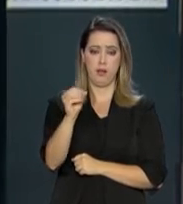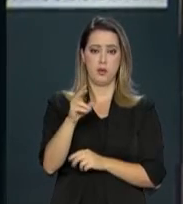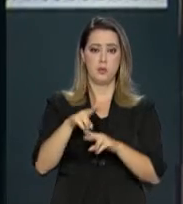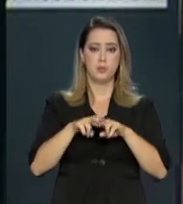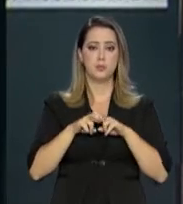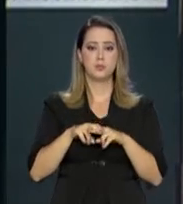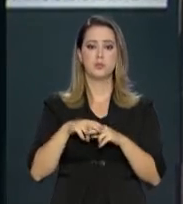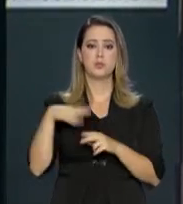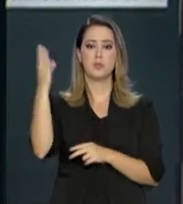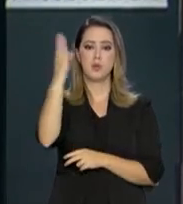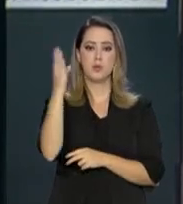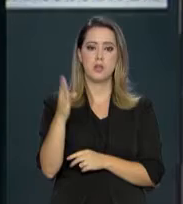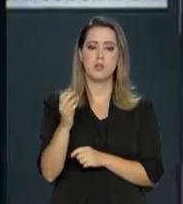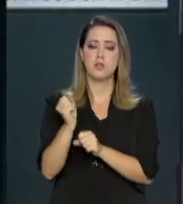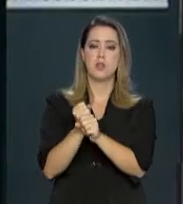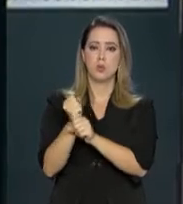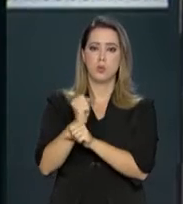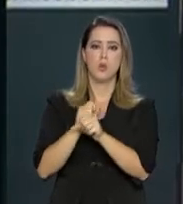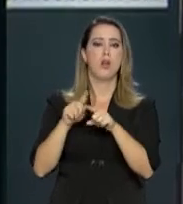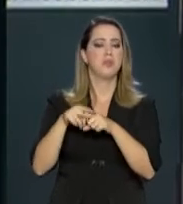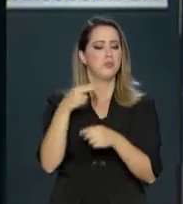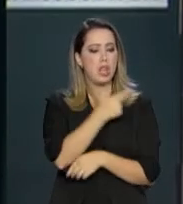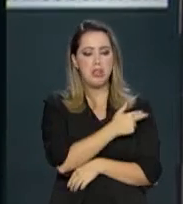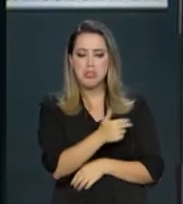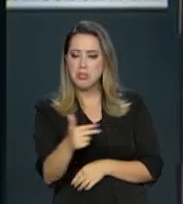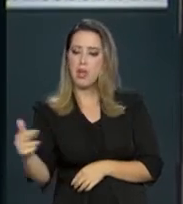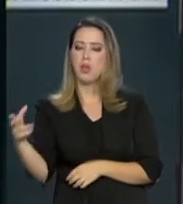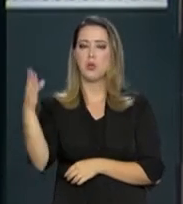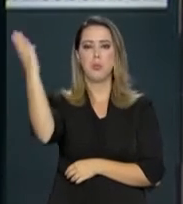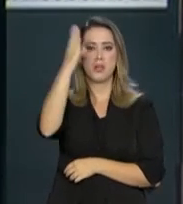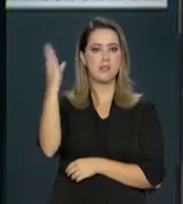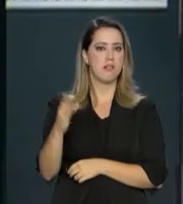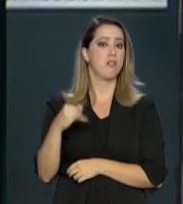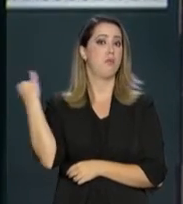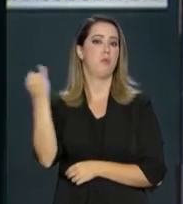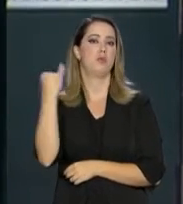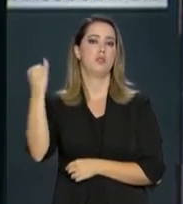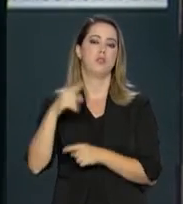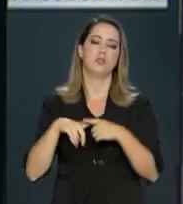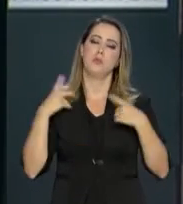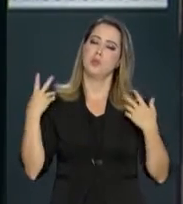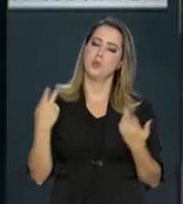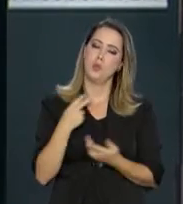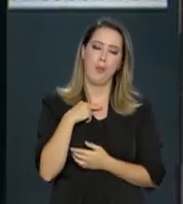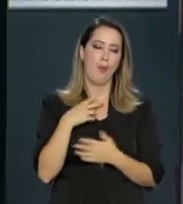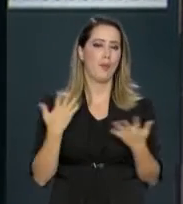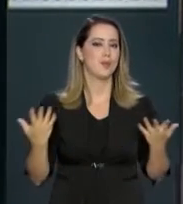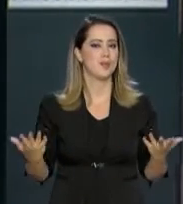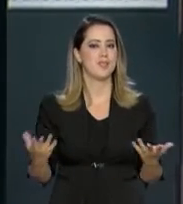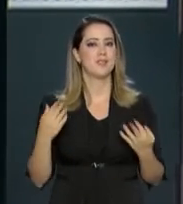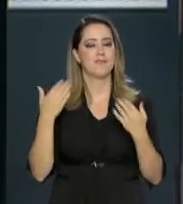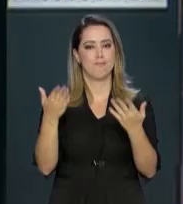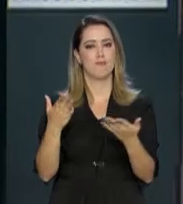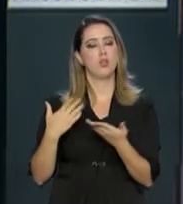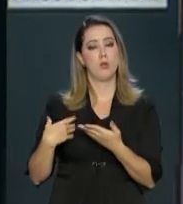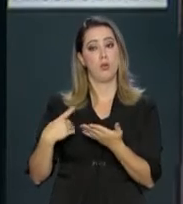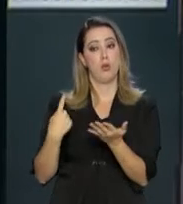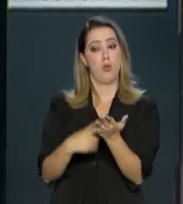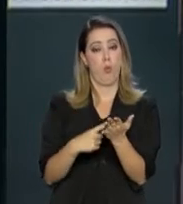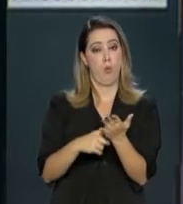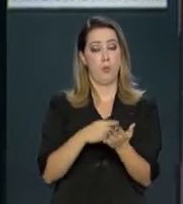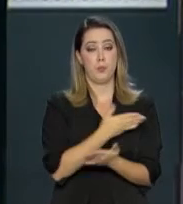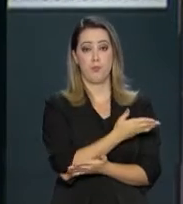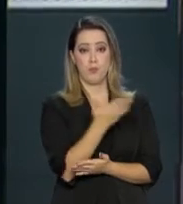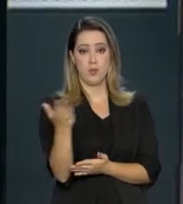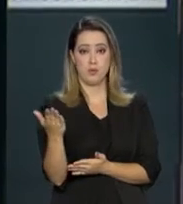ano e brasileiro da eternidade. Mas como não posso fazê-lo, o que eu quero me comprometer com este público